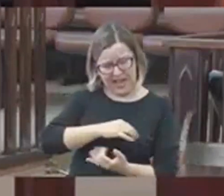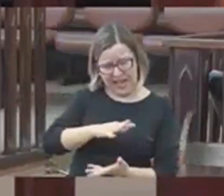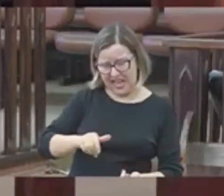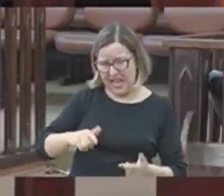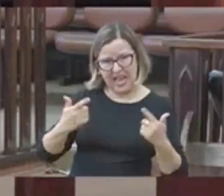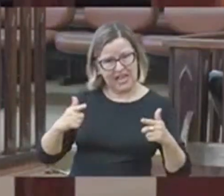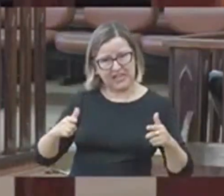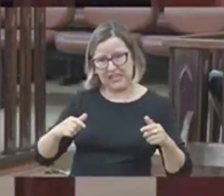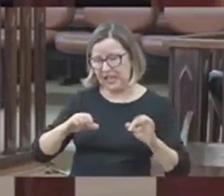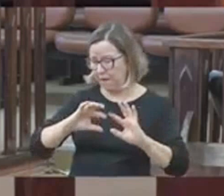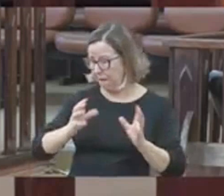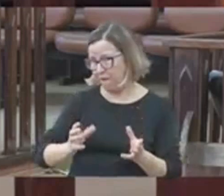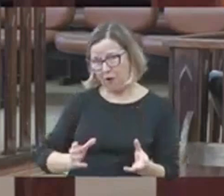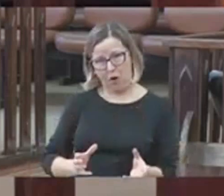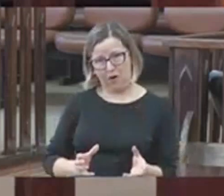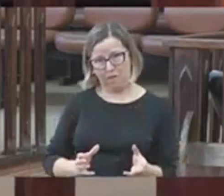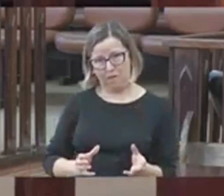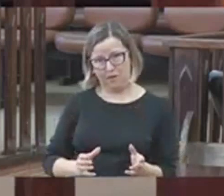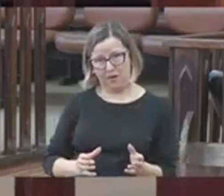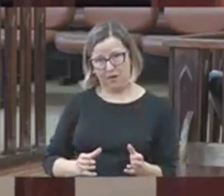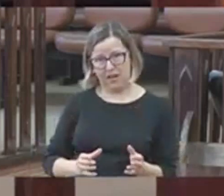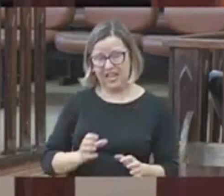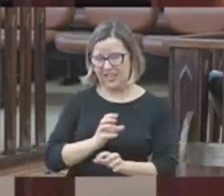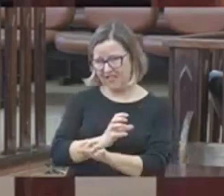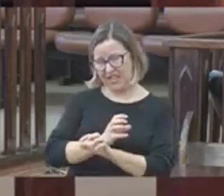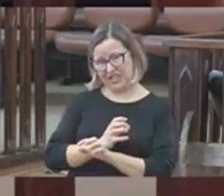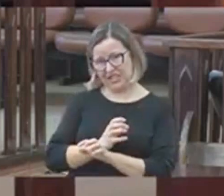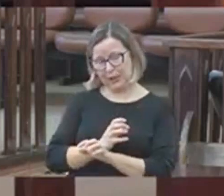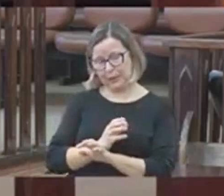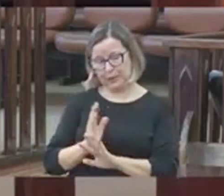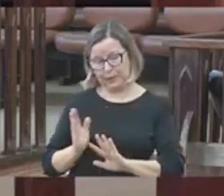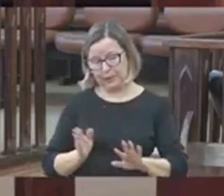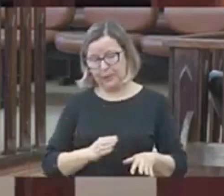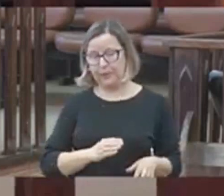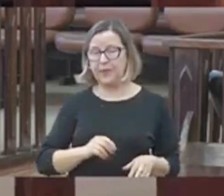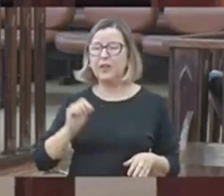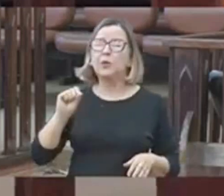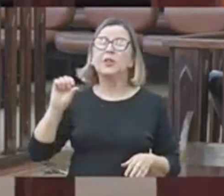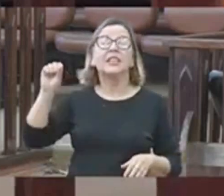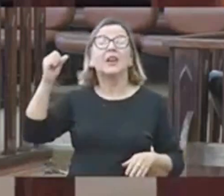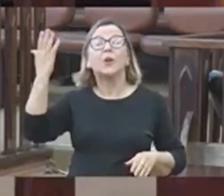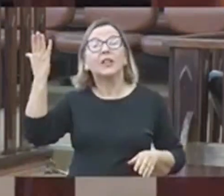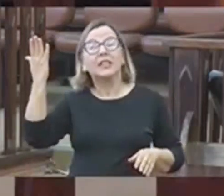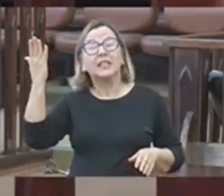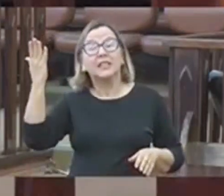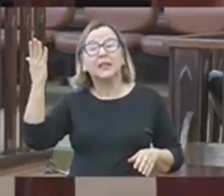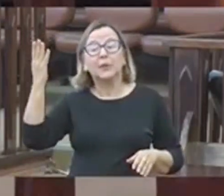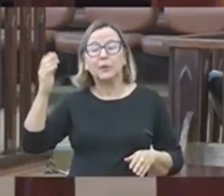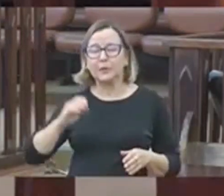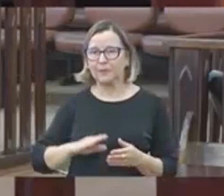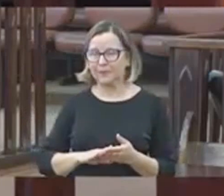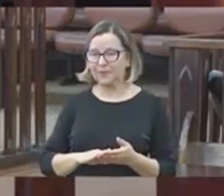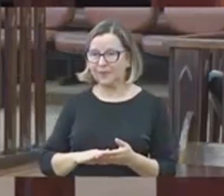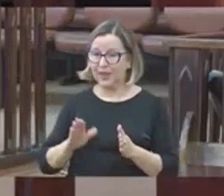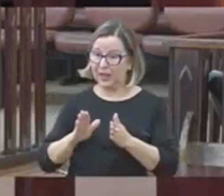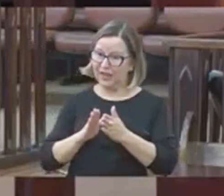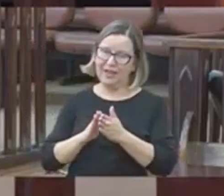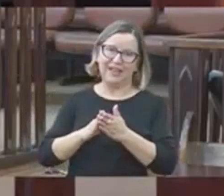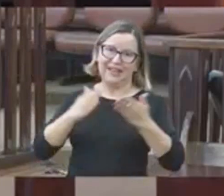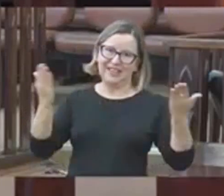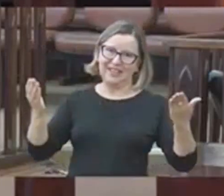foi? Embora os textos de Ezequiel 28, 11 e 19 e Isaías,